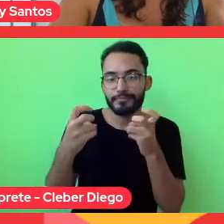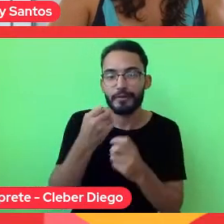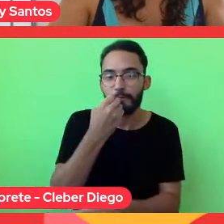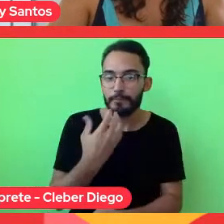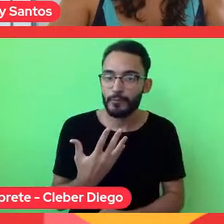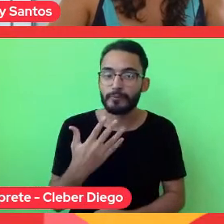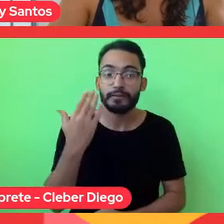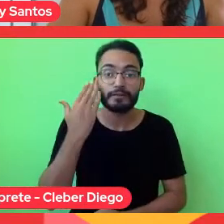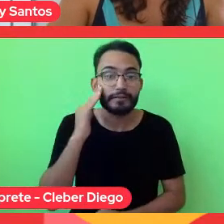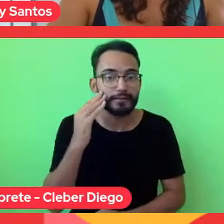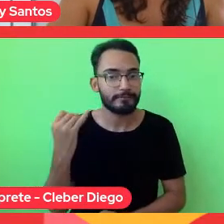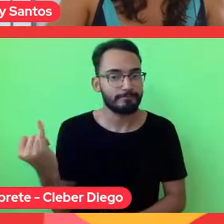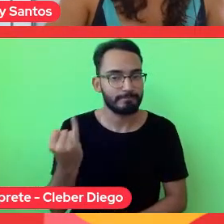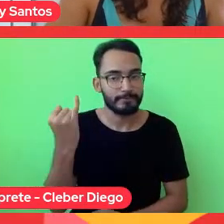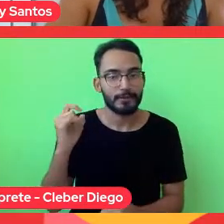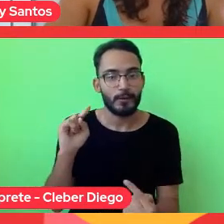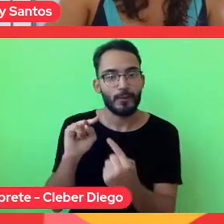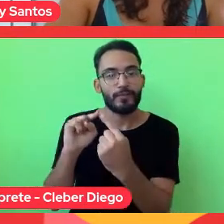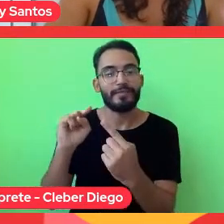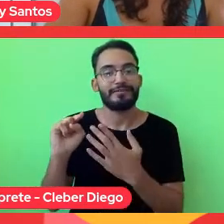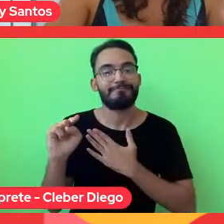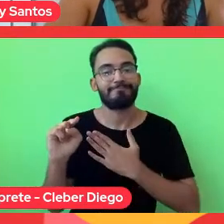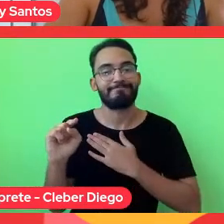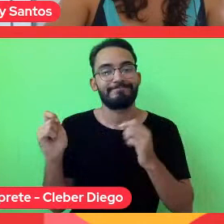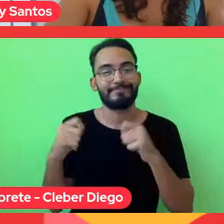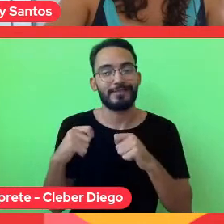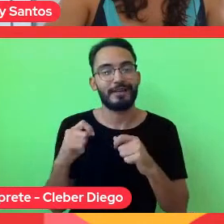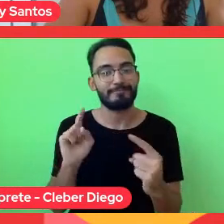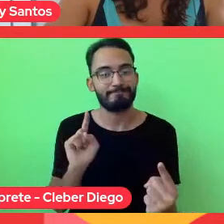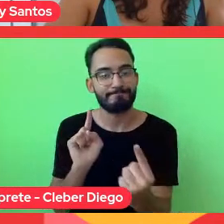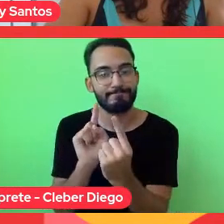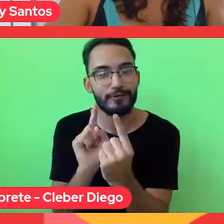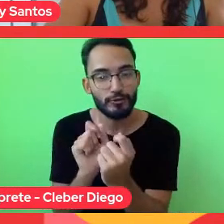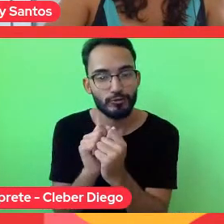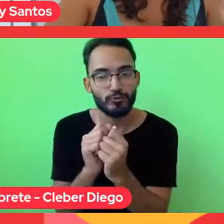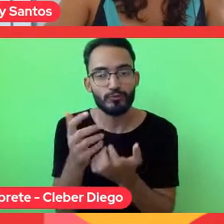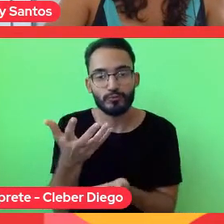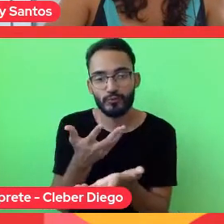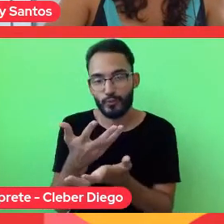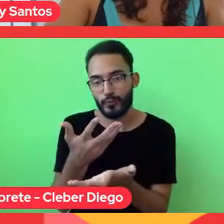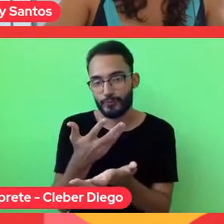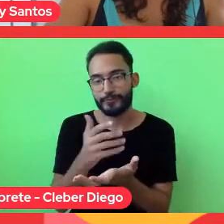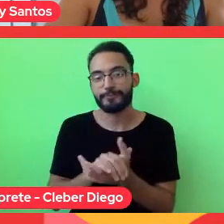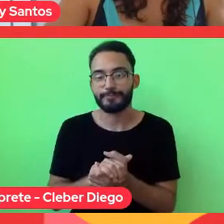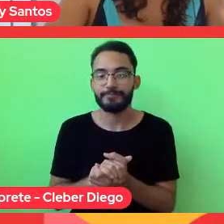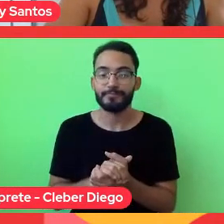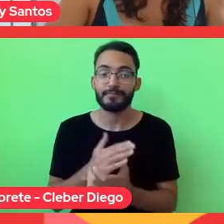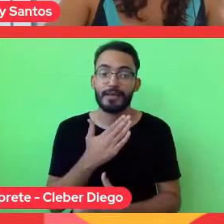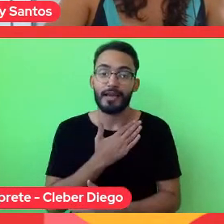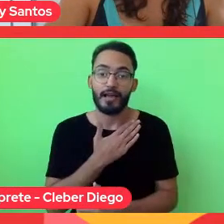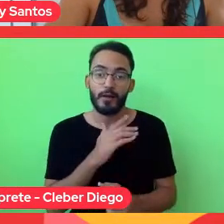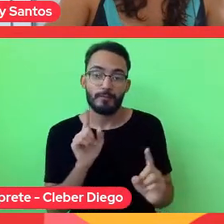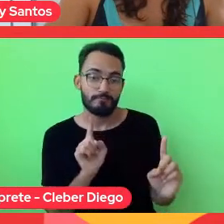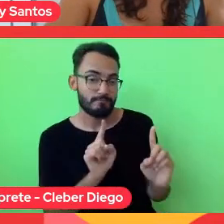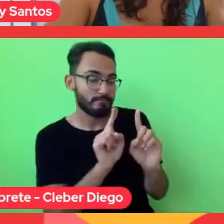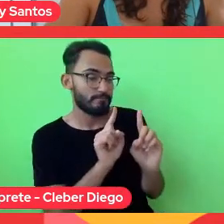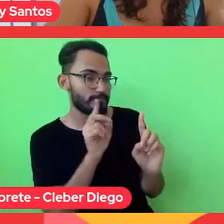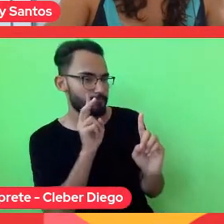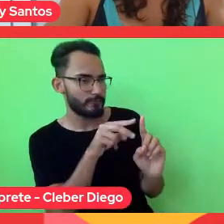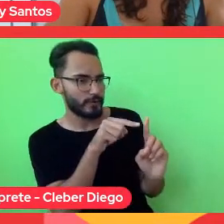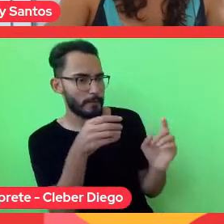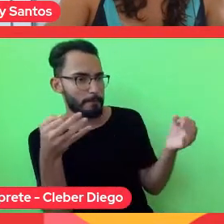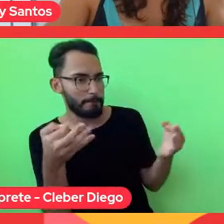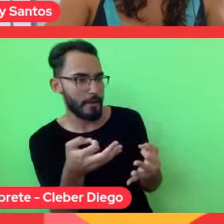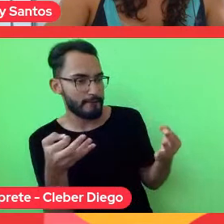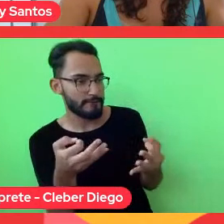entender e conectar isso em mim, porque eu acho que é isso que aproxima a gente um do outro, né? Então, eu não me aproximo de uma pessoa que eu vejo que ela é